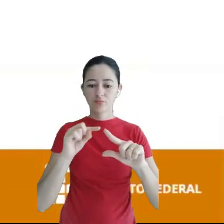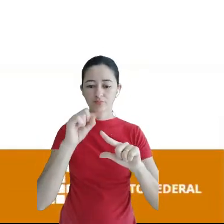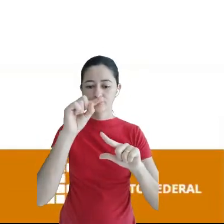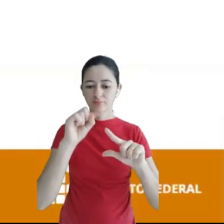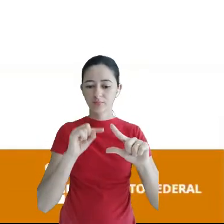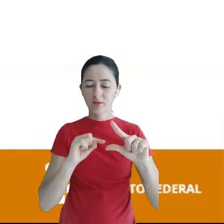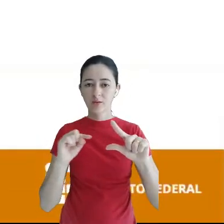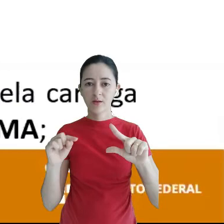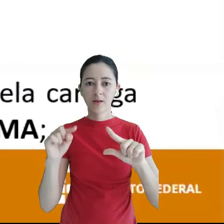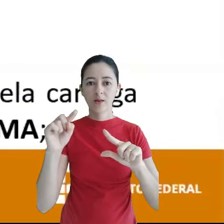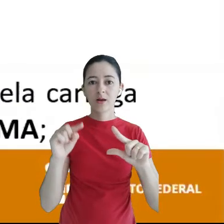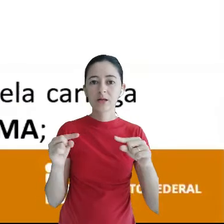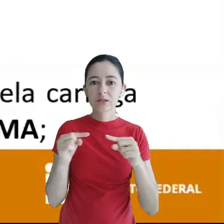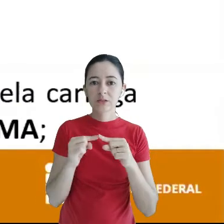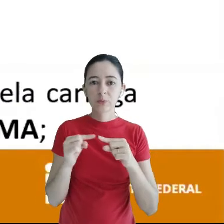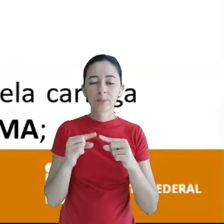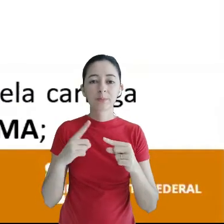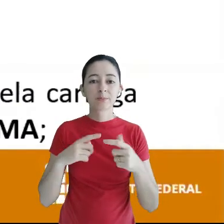funciona.